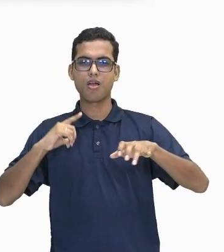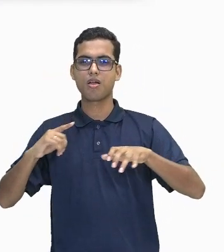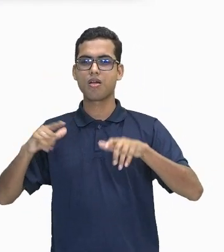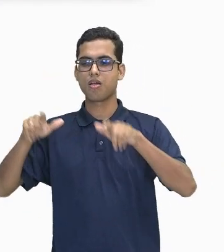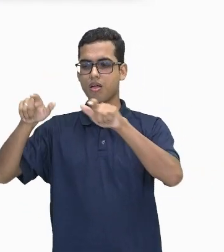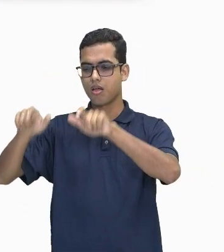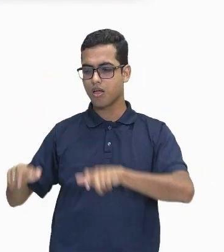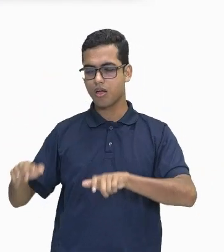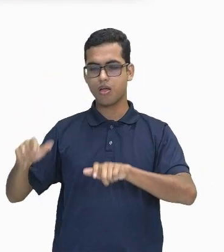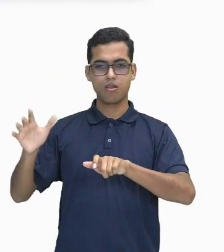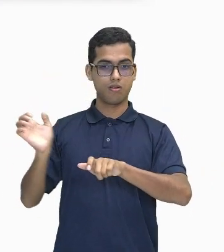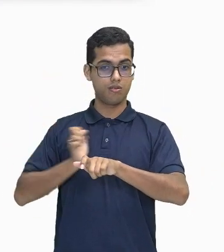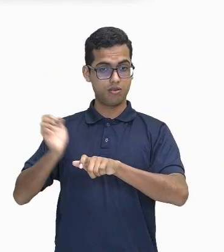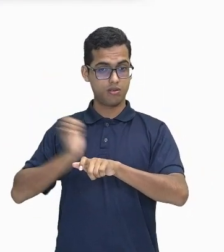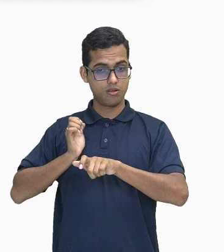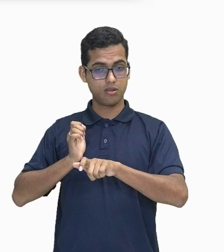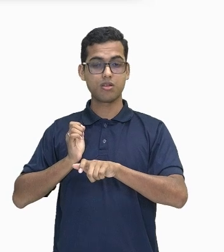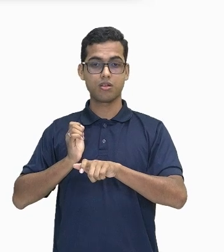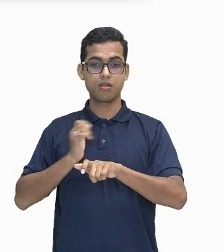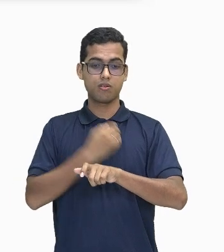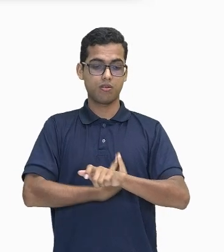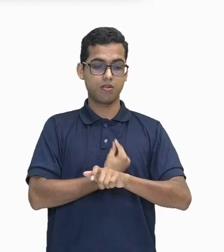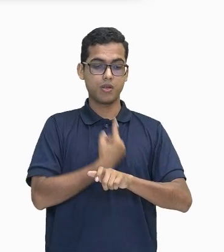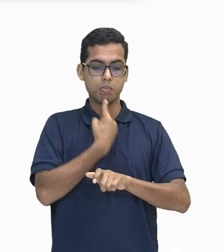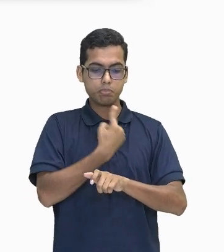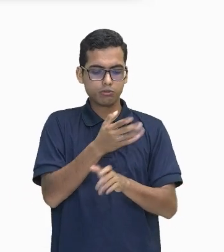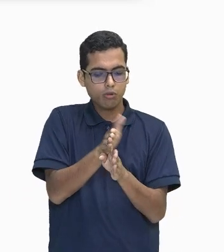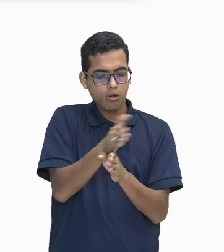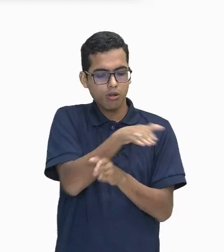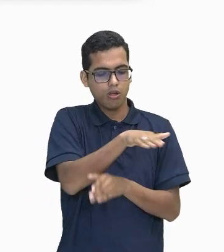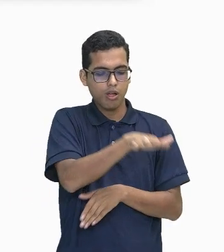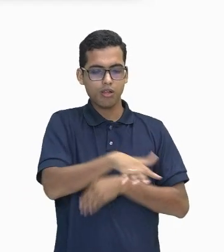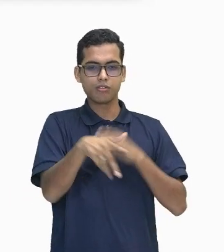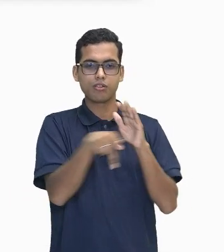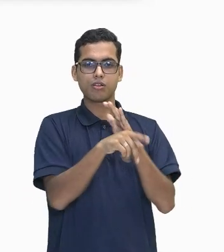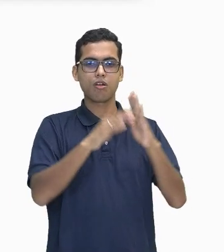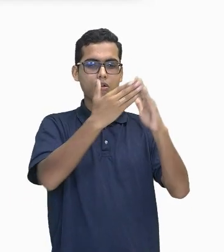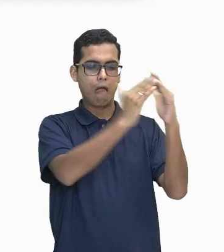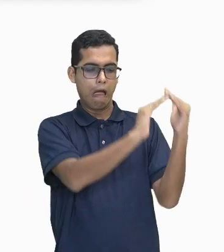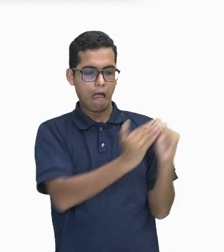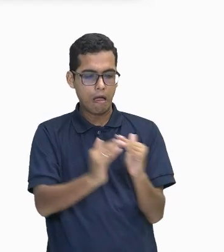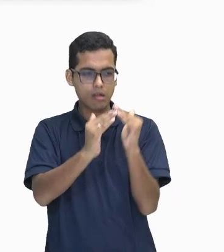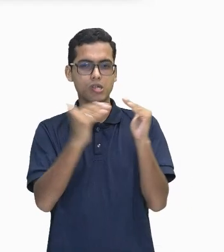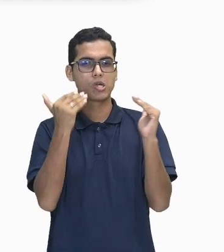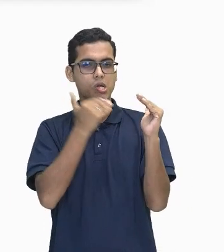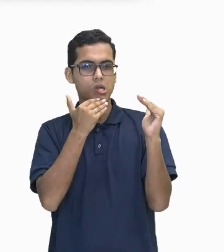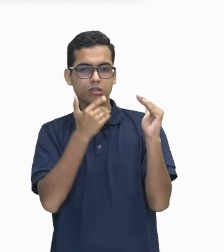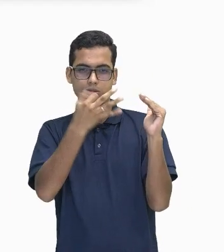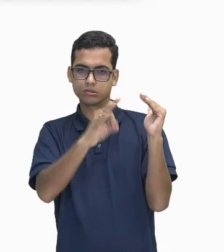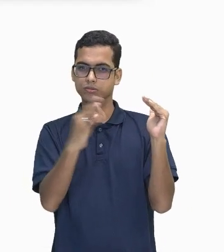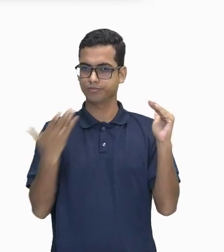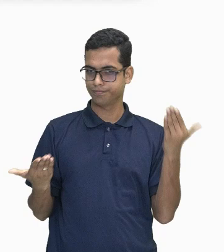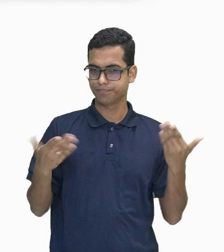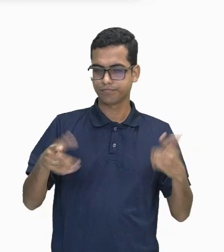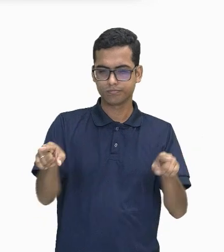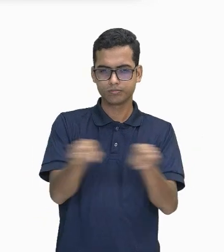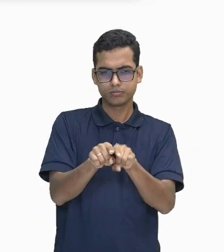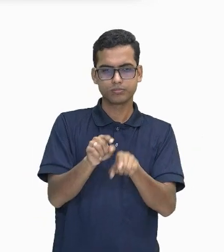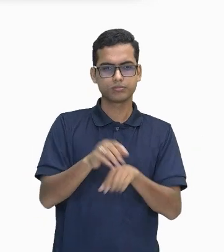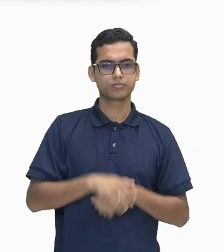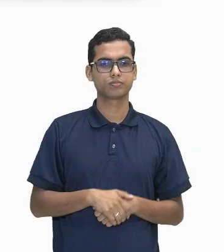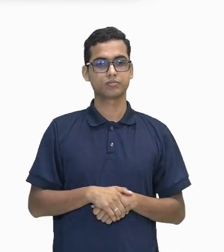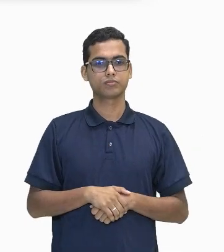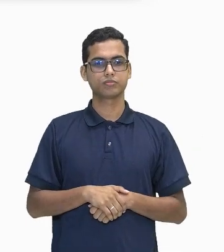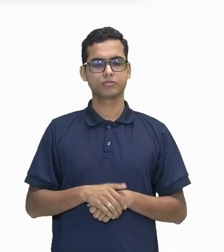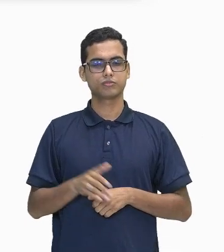bairros ricos eles acabam coexistindo ali com as favelas, como a gente observa aí na imagem. Acesso desigual também a